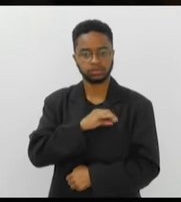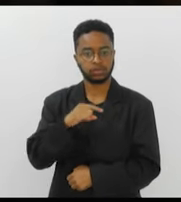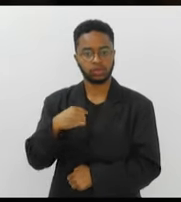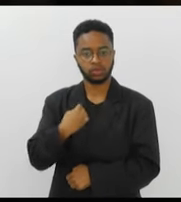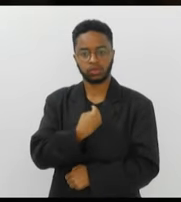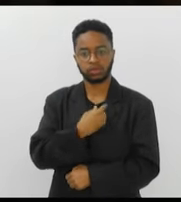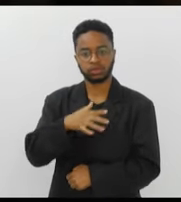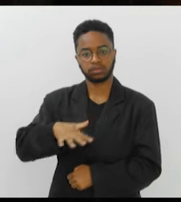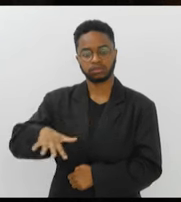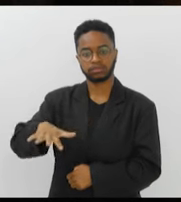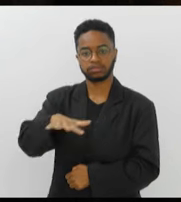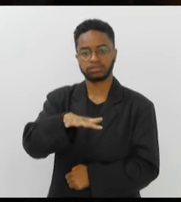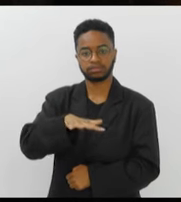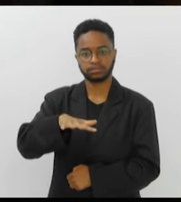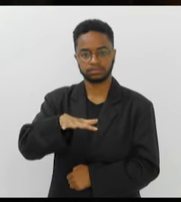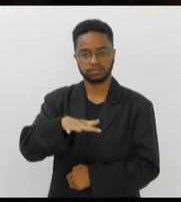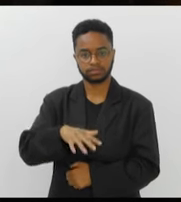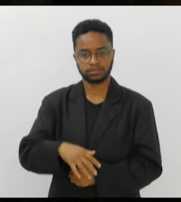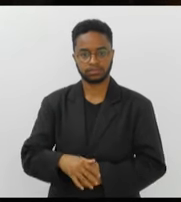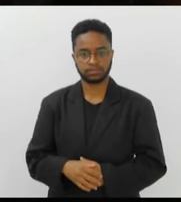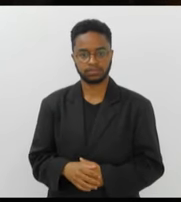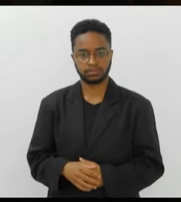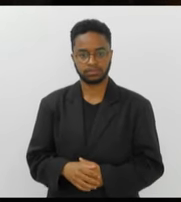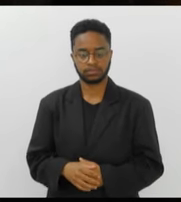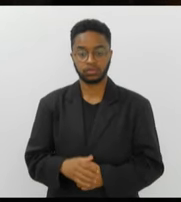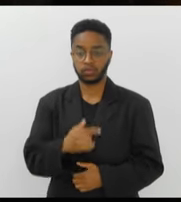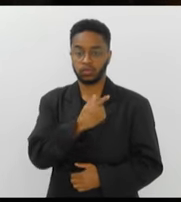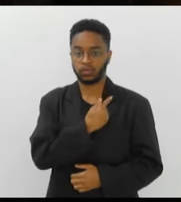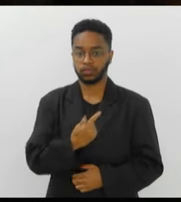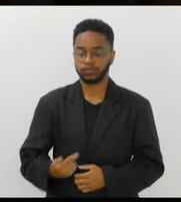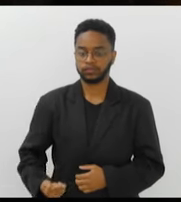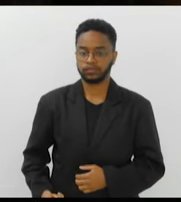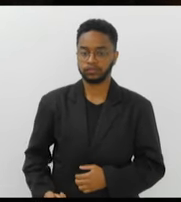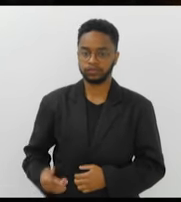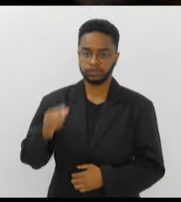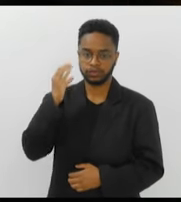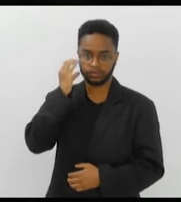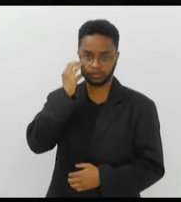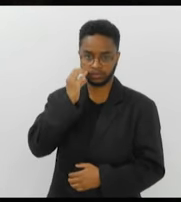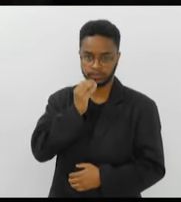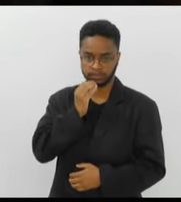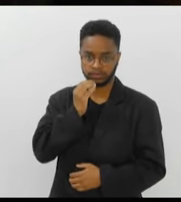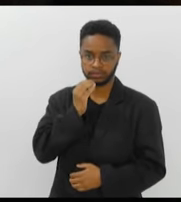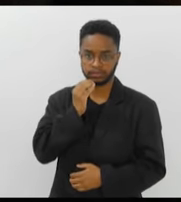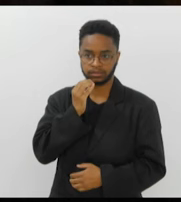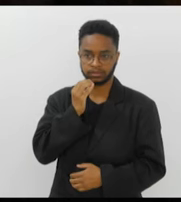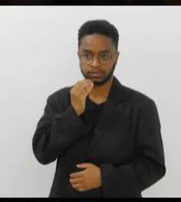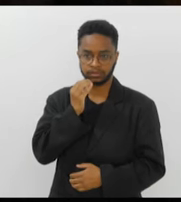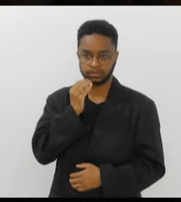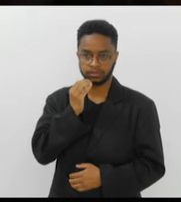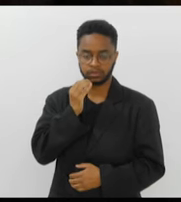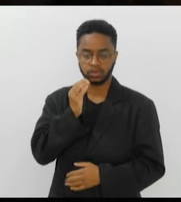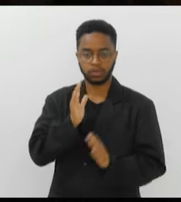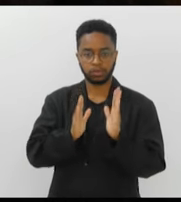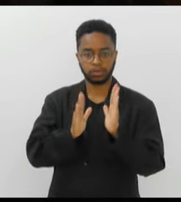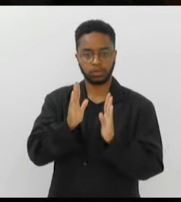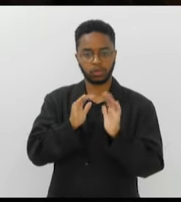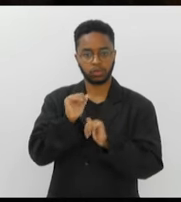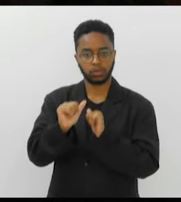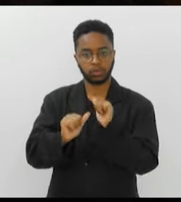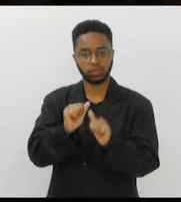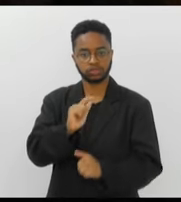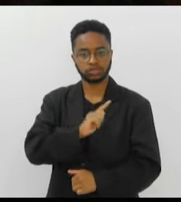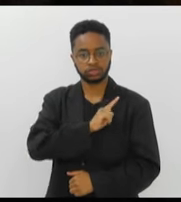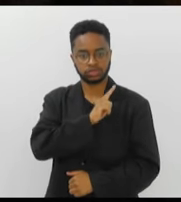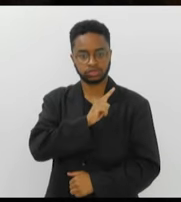região. O governador Cláudio Castro, na mudança de gestão do